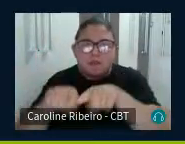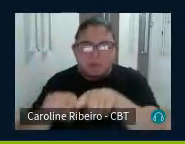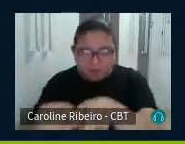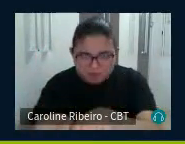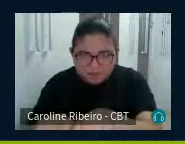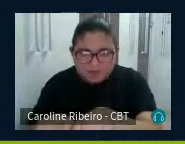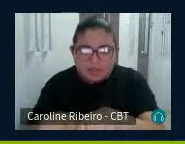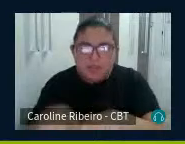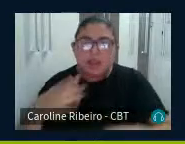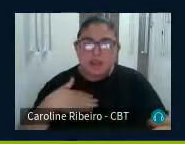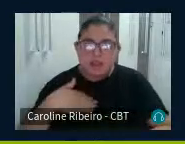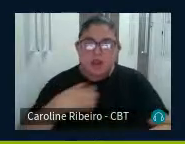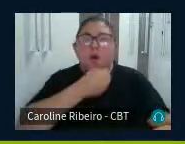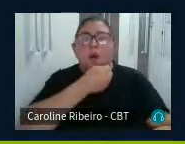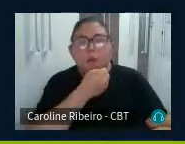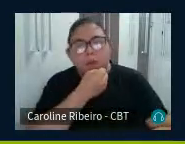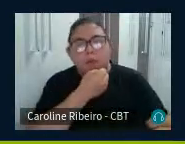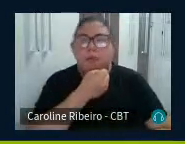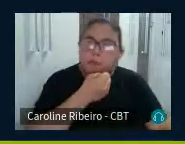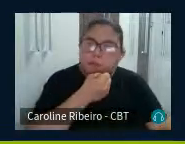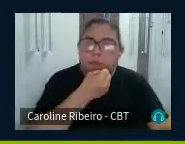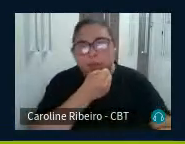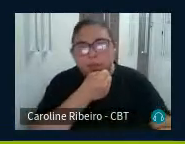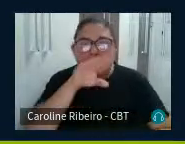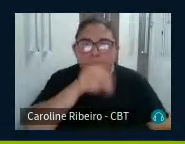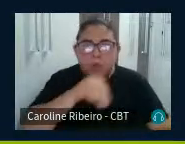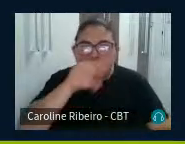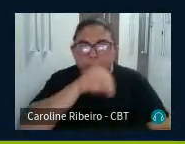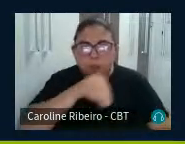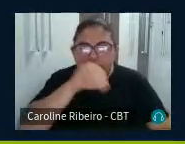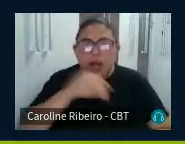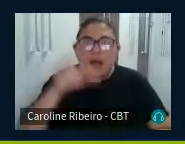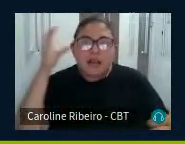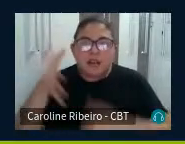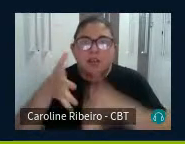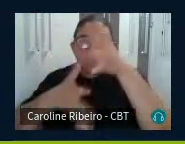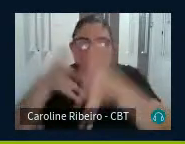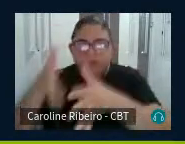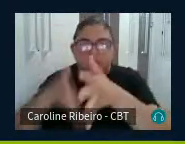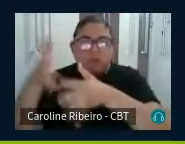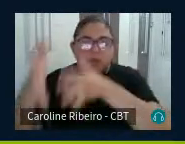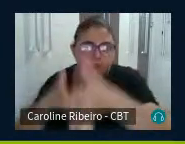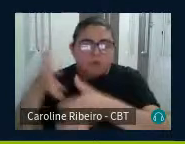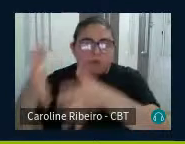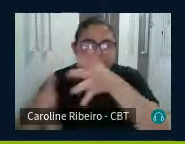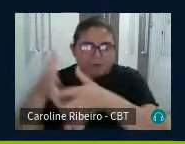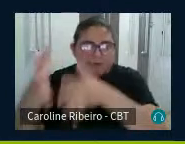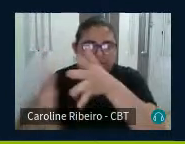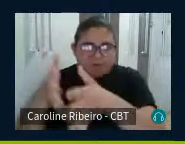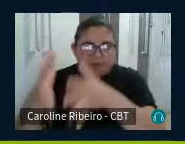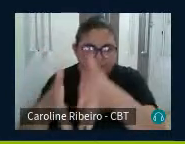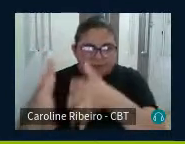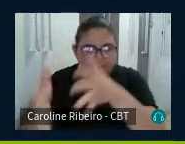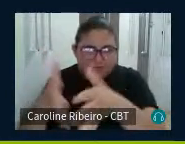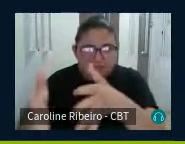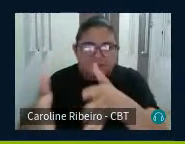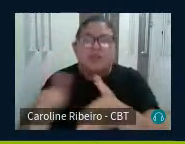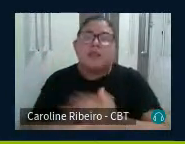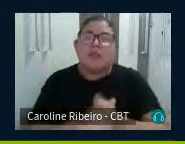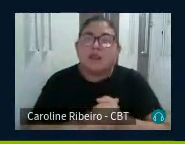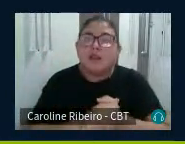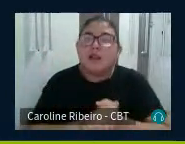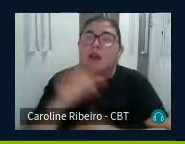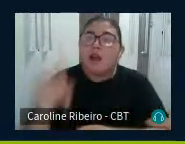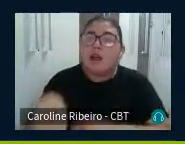estou aqui falando, eu, Regiane, a Caroline está, ó, sinalizando. Isso, essa daí é